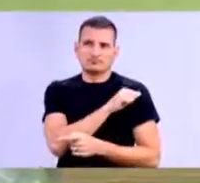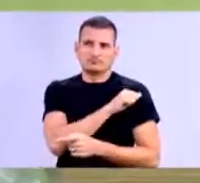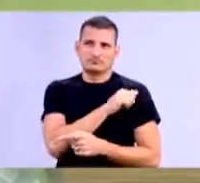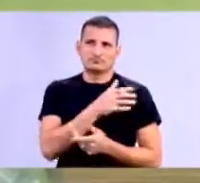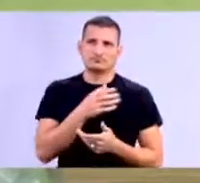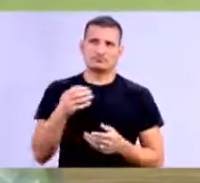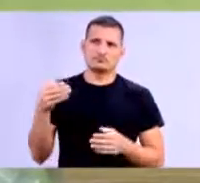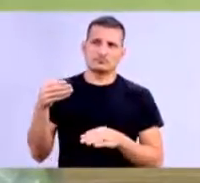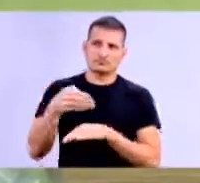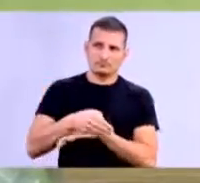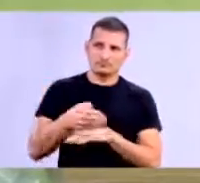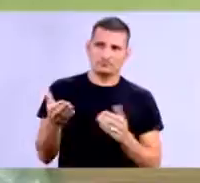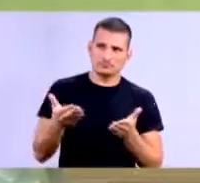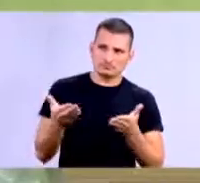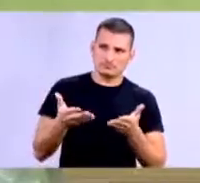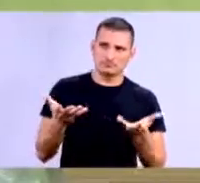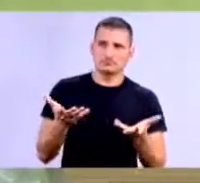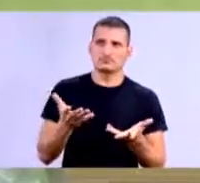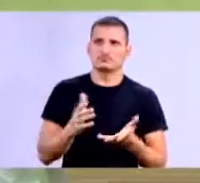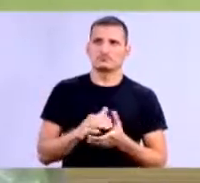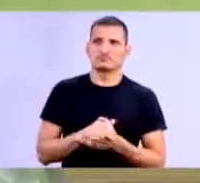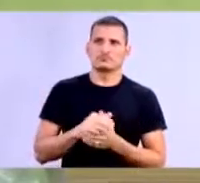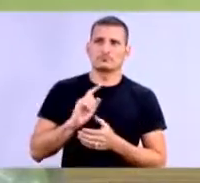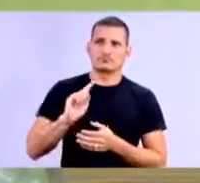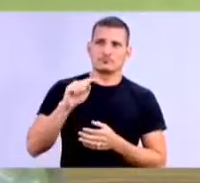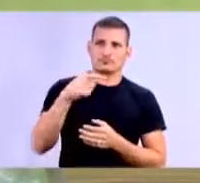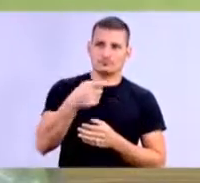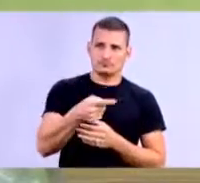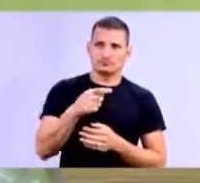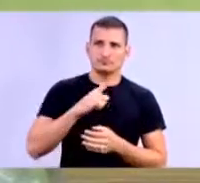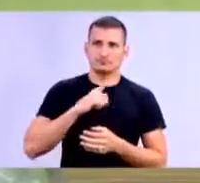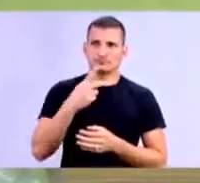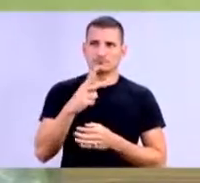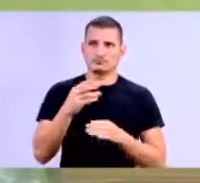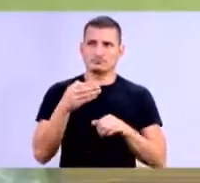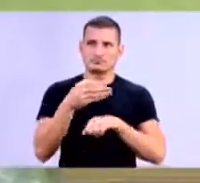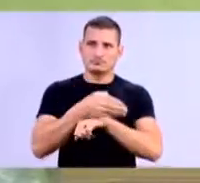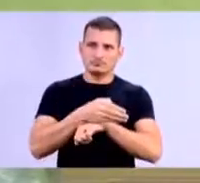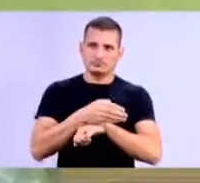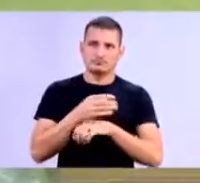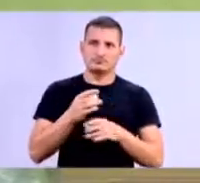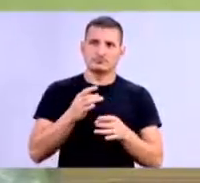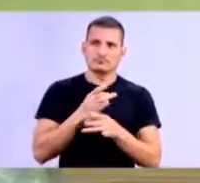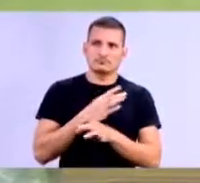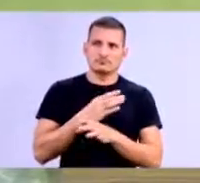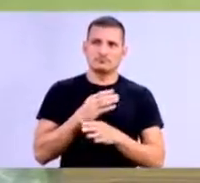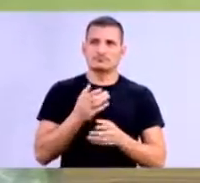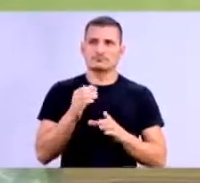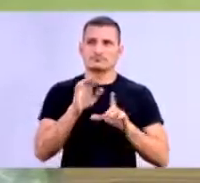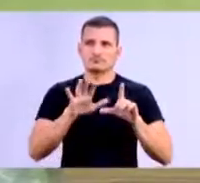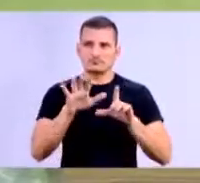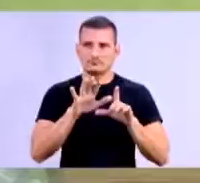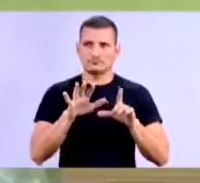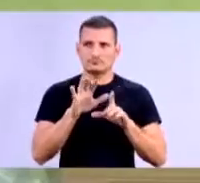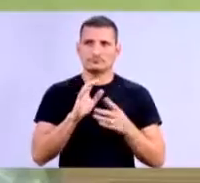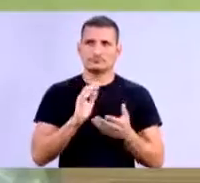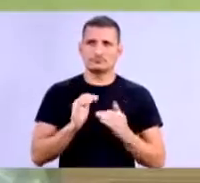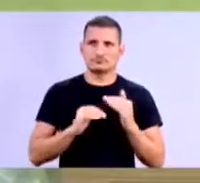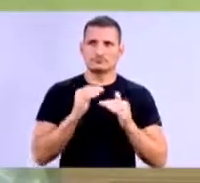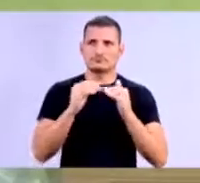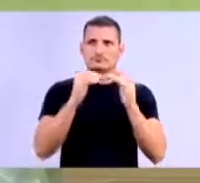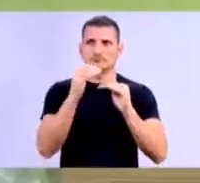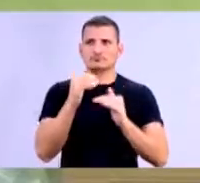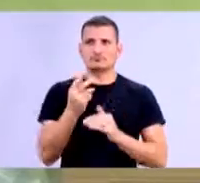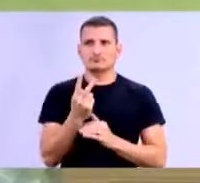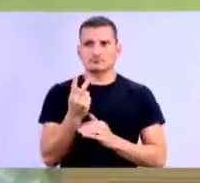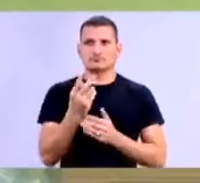na última chamada já estão com o seu acesso pronto para acessar o AVA, para desenvolver as